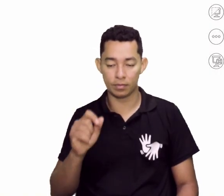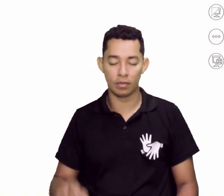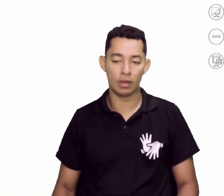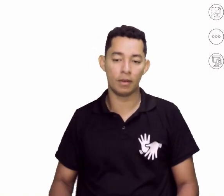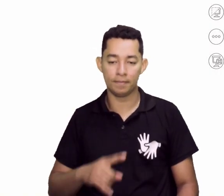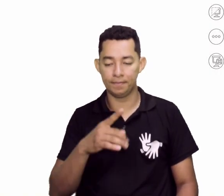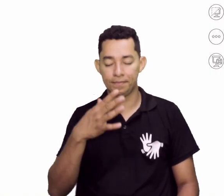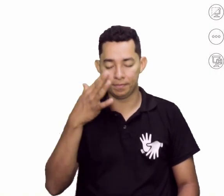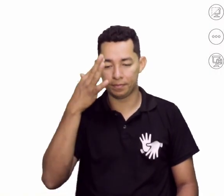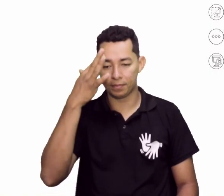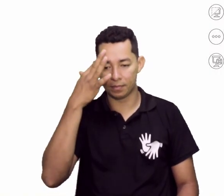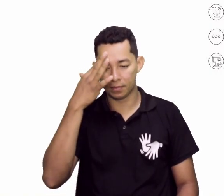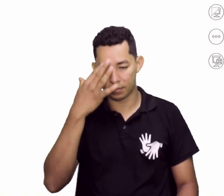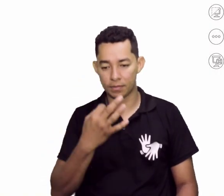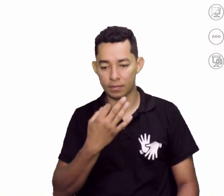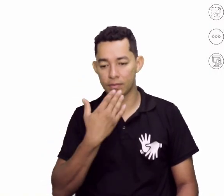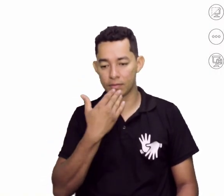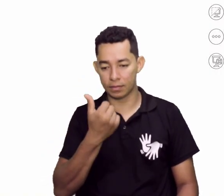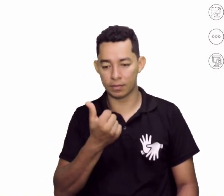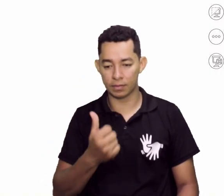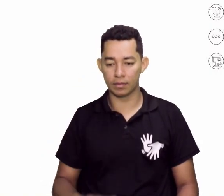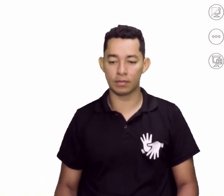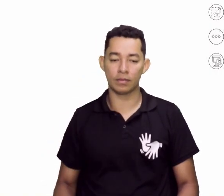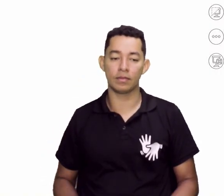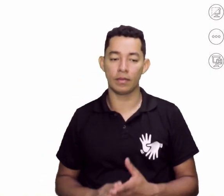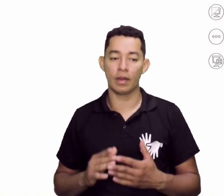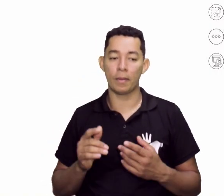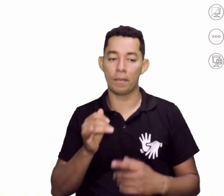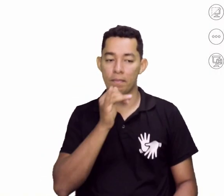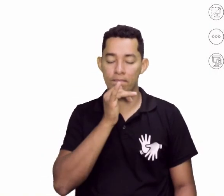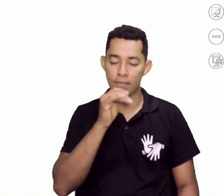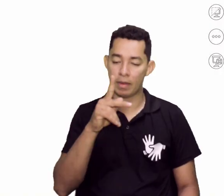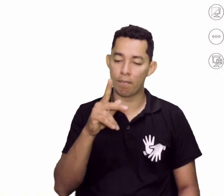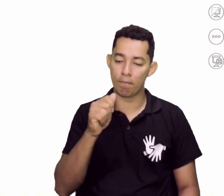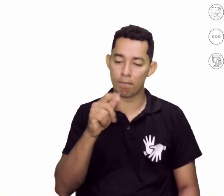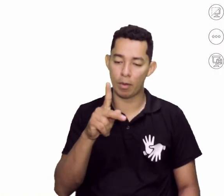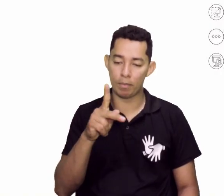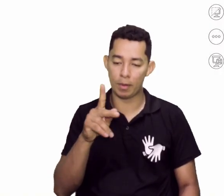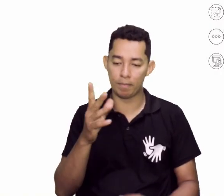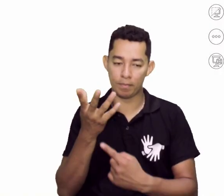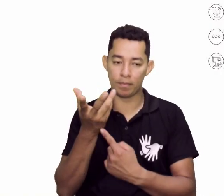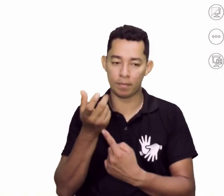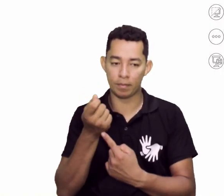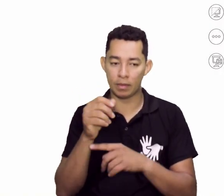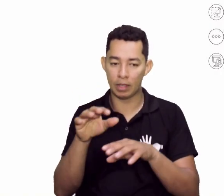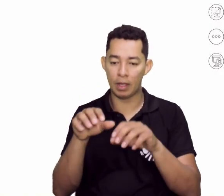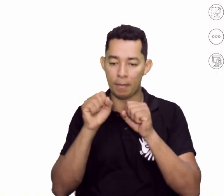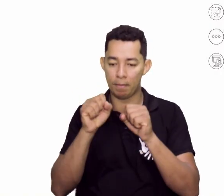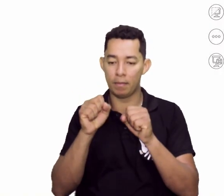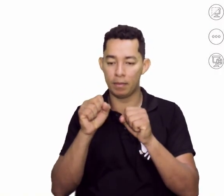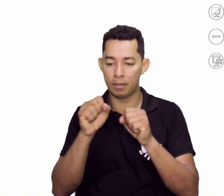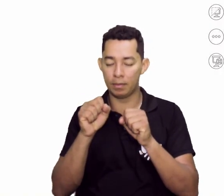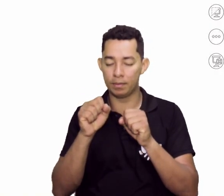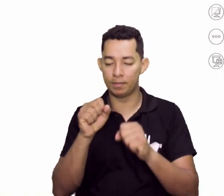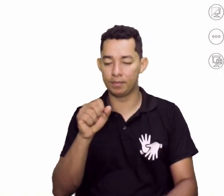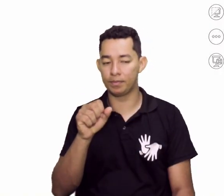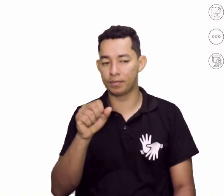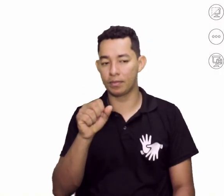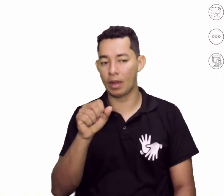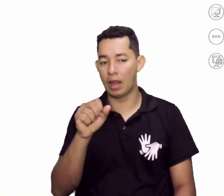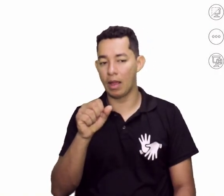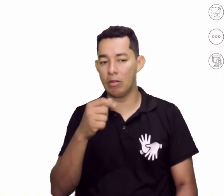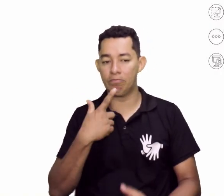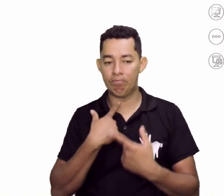mais antenado aqui, tá? A pop art, ela pega os fetiches e os símbolos da civilização